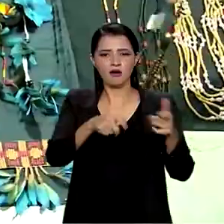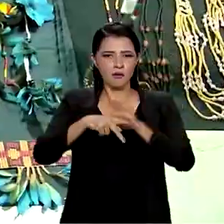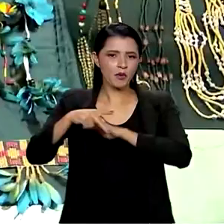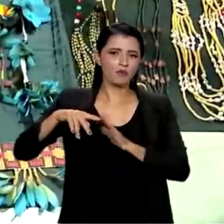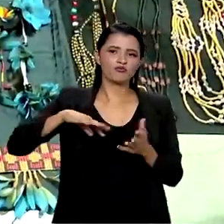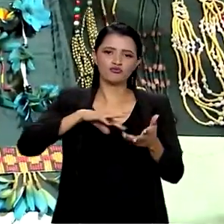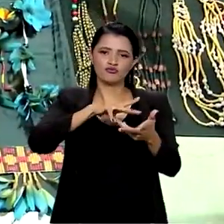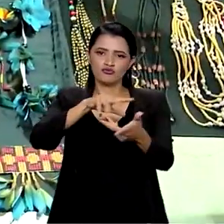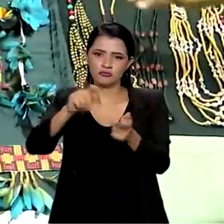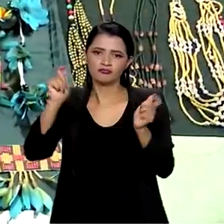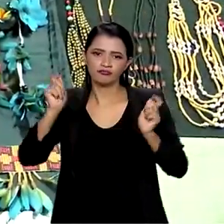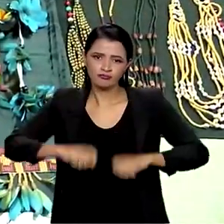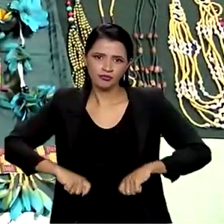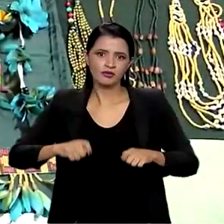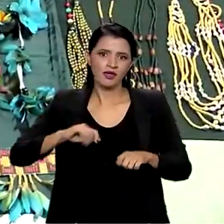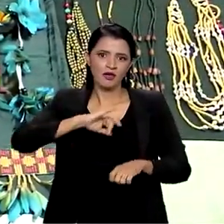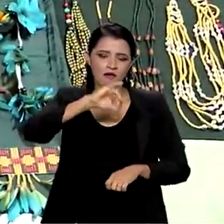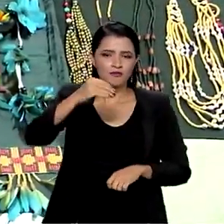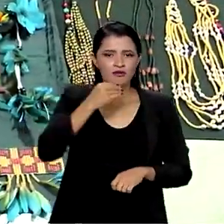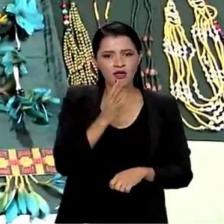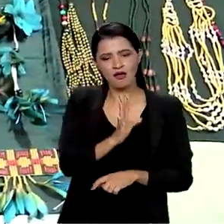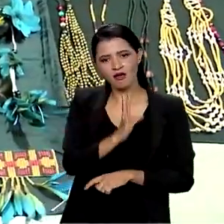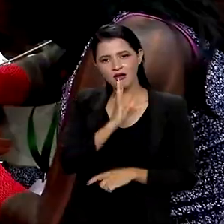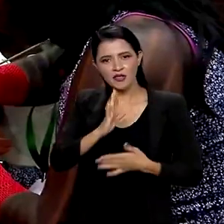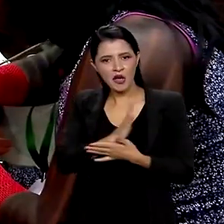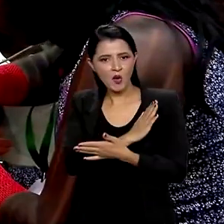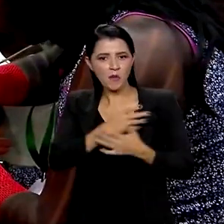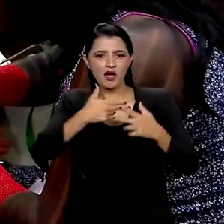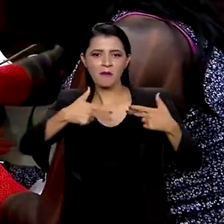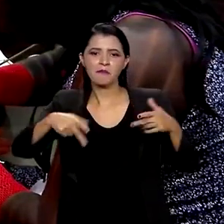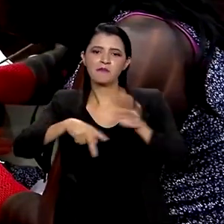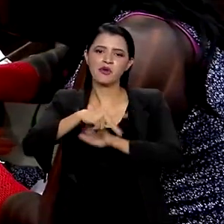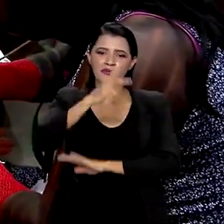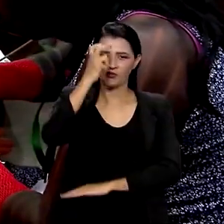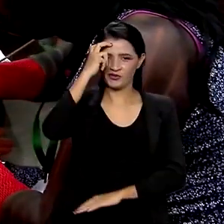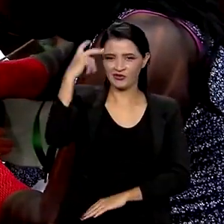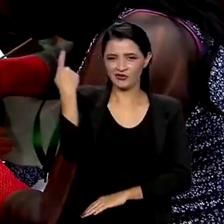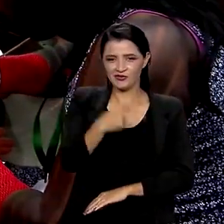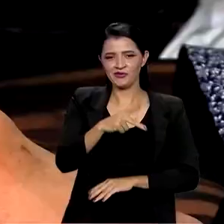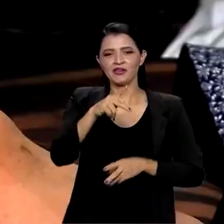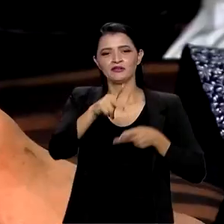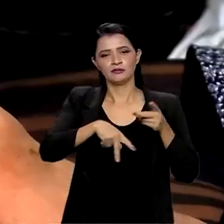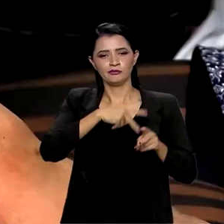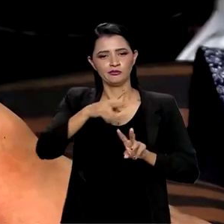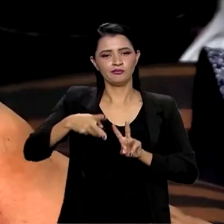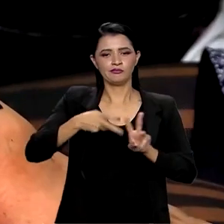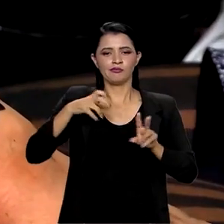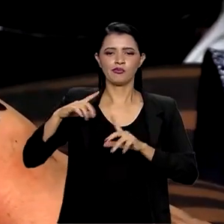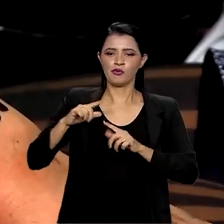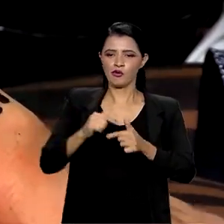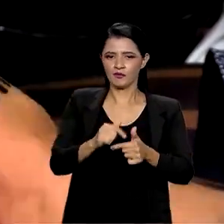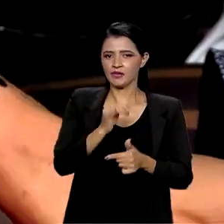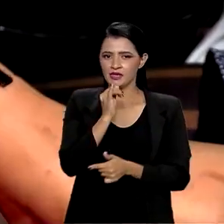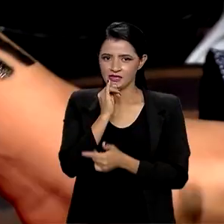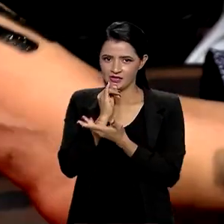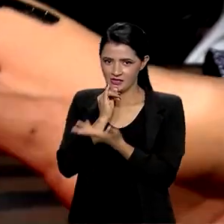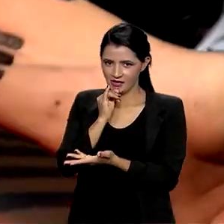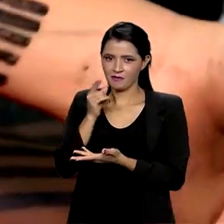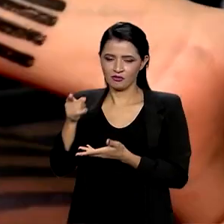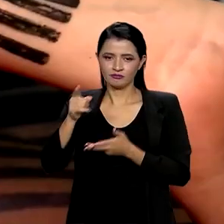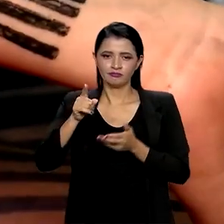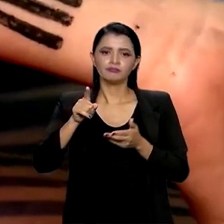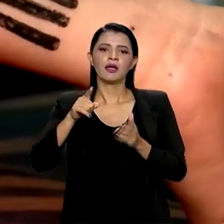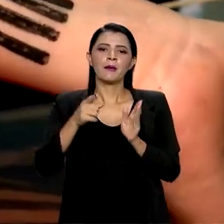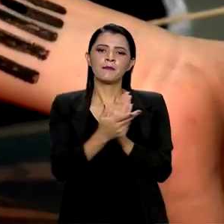mundo tiveram a oportunidade de conhecer alguns aspectos da cultura dos povos originários, como, por exemplo, as